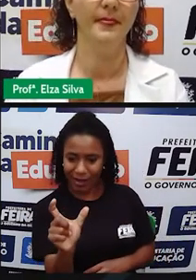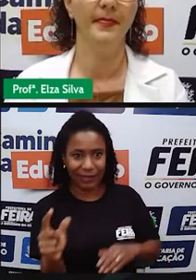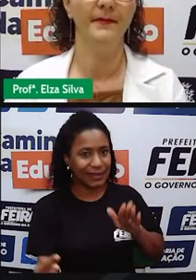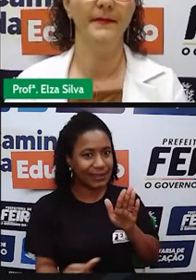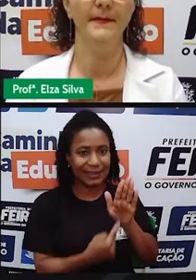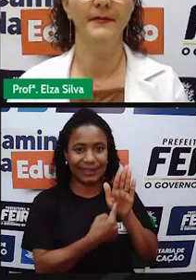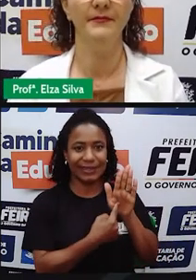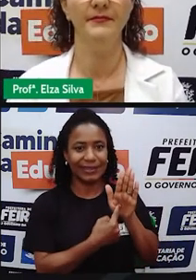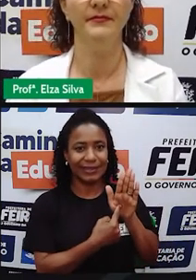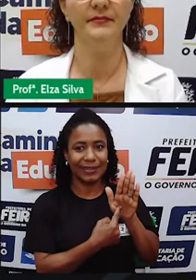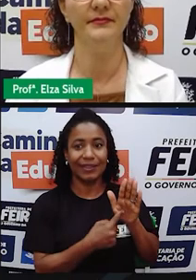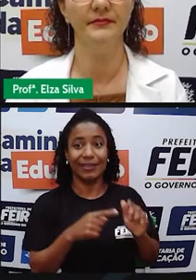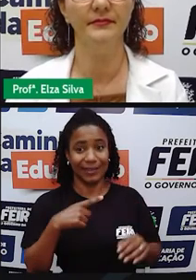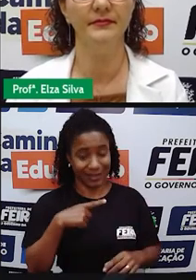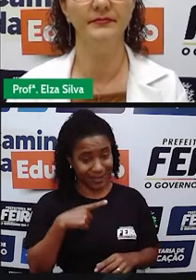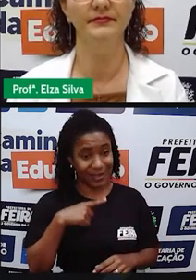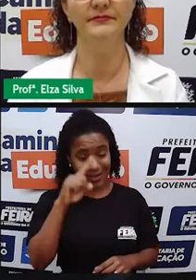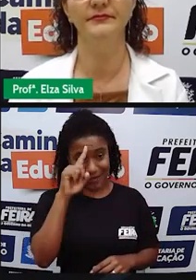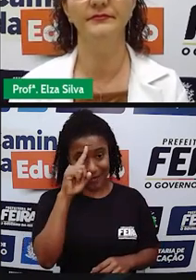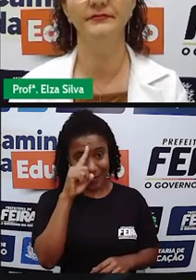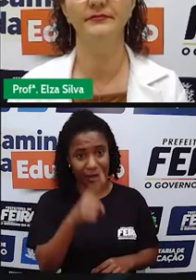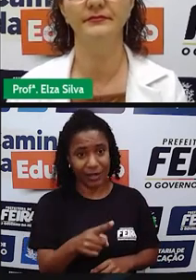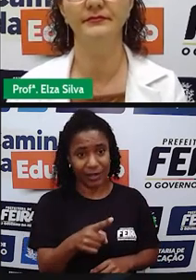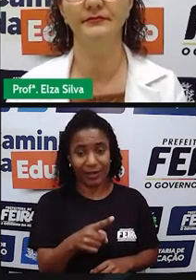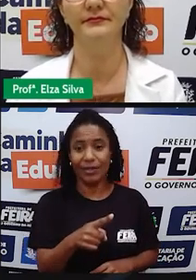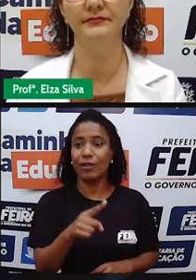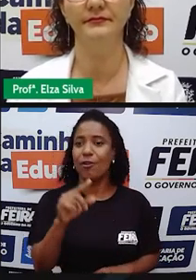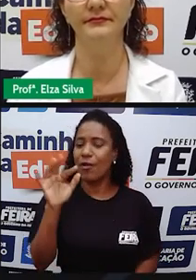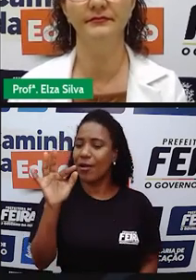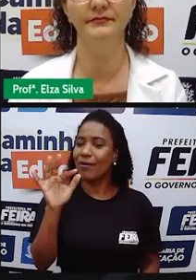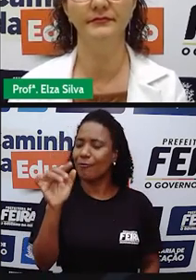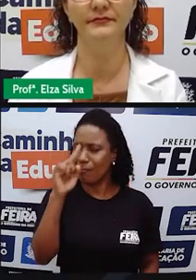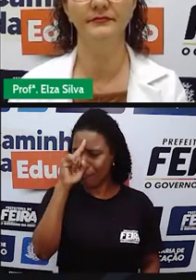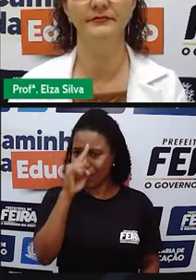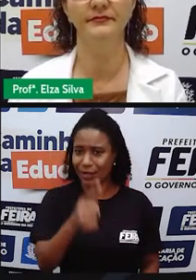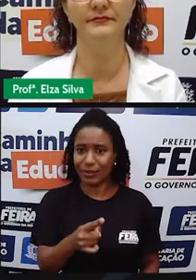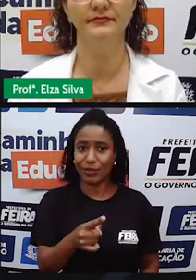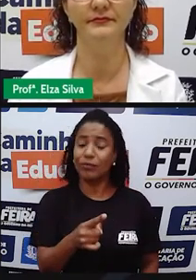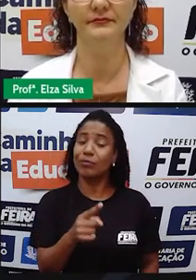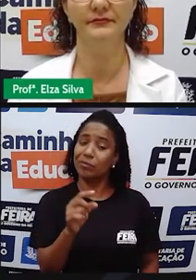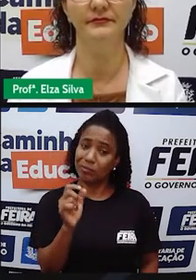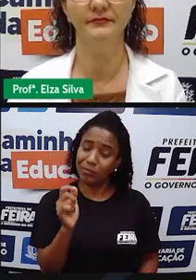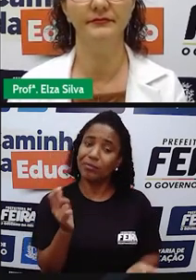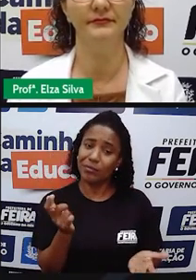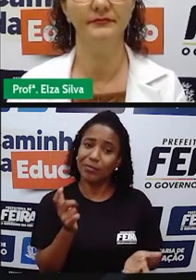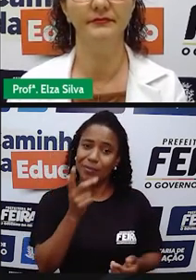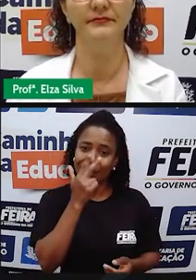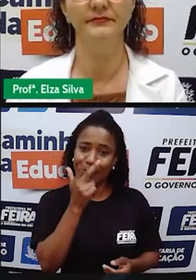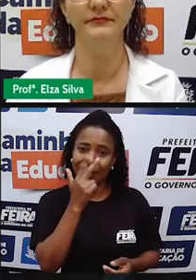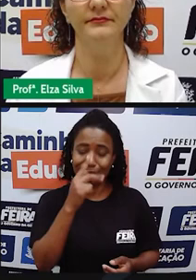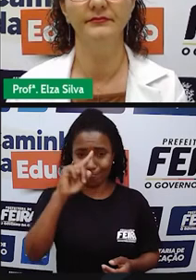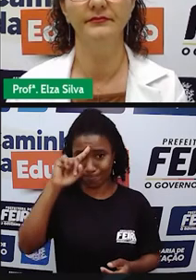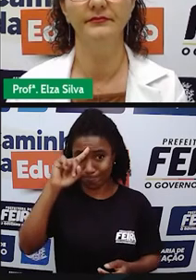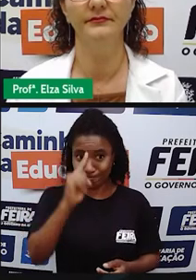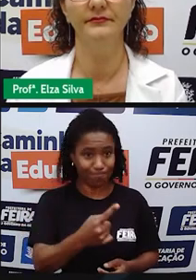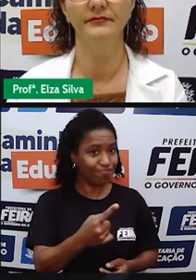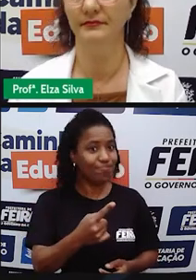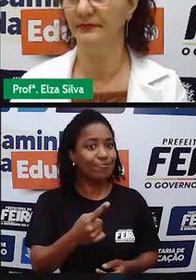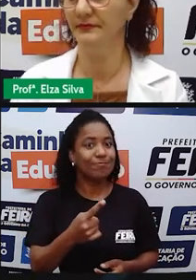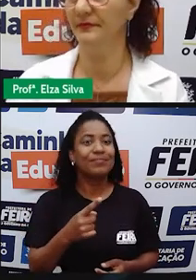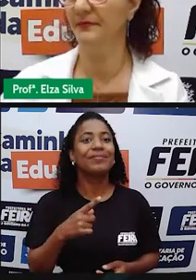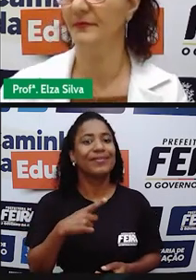imperative form é uma forma de imperativo ou é algo semelhante a como se fosse uma